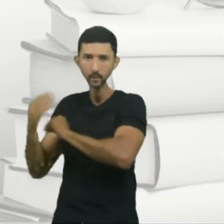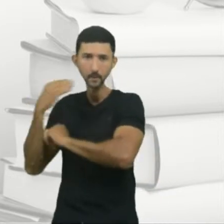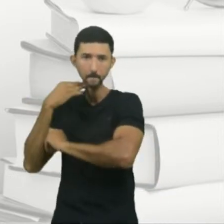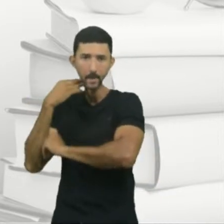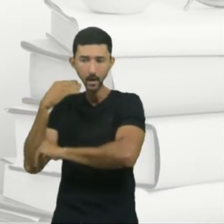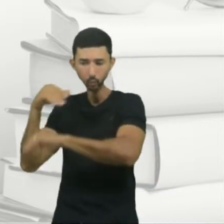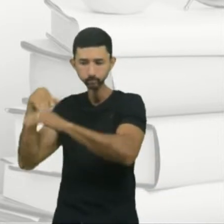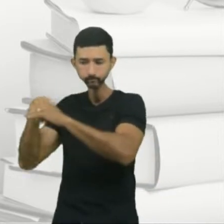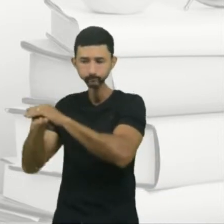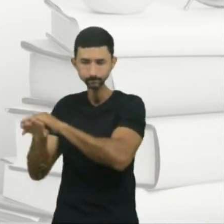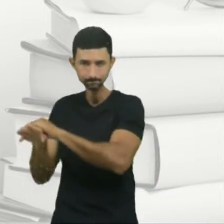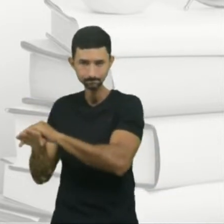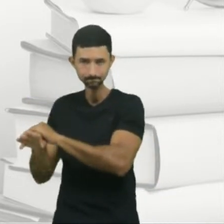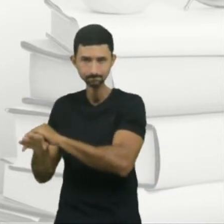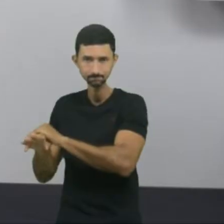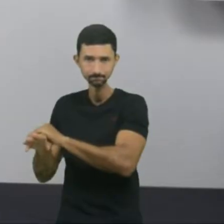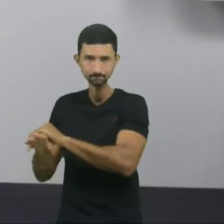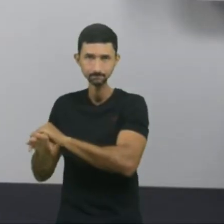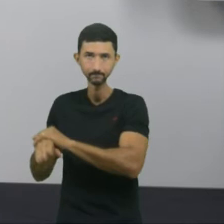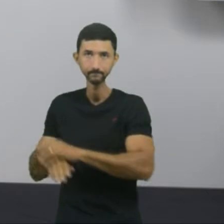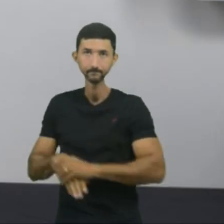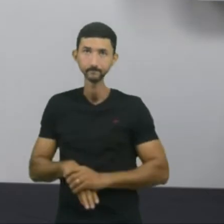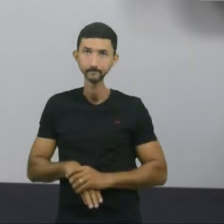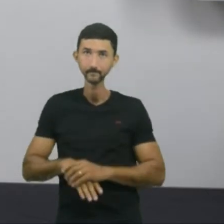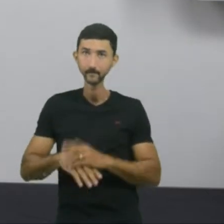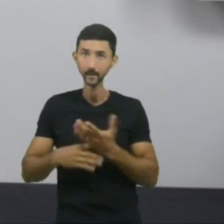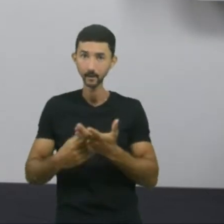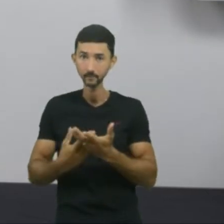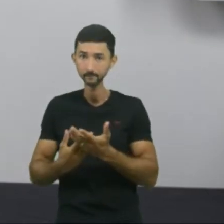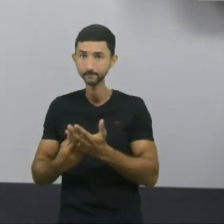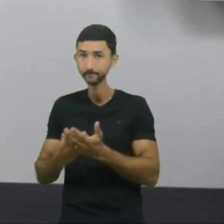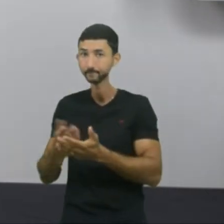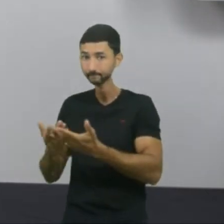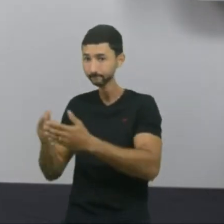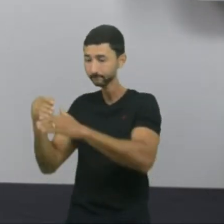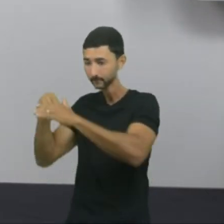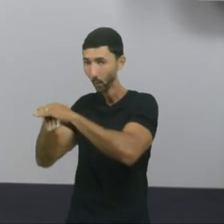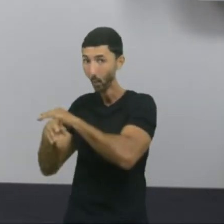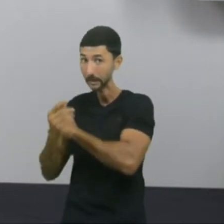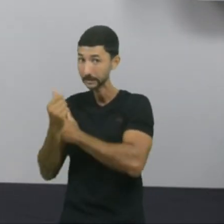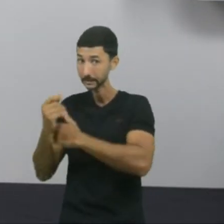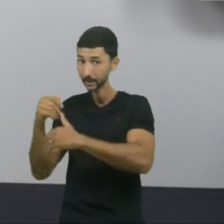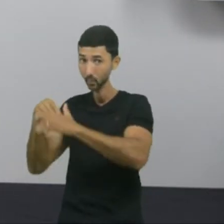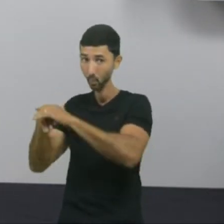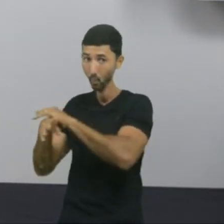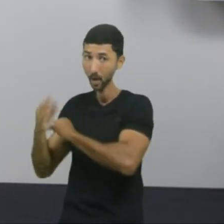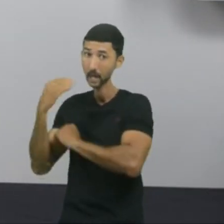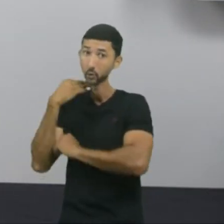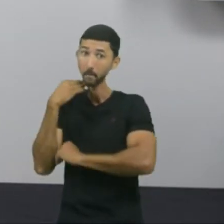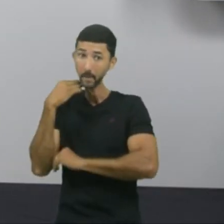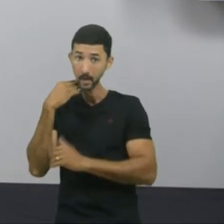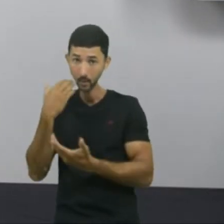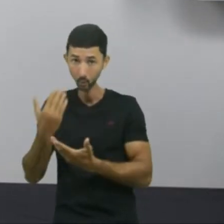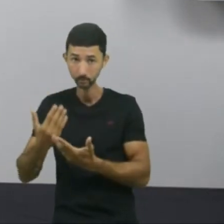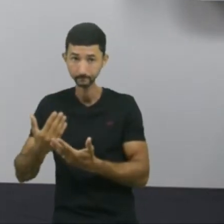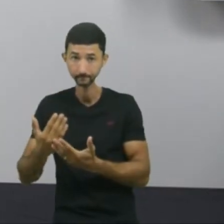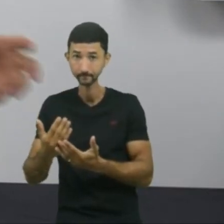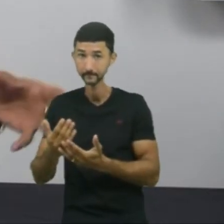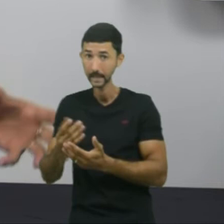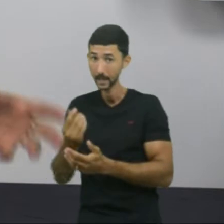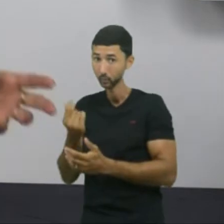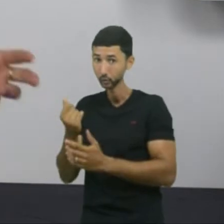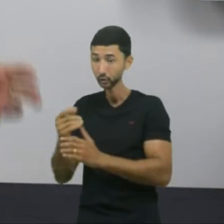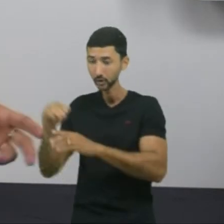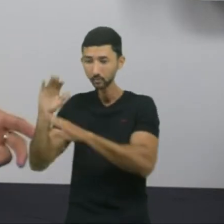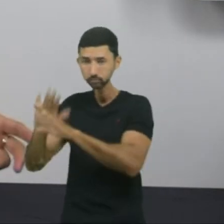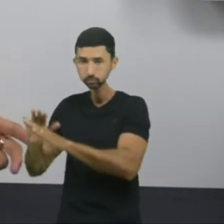conta poupança, quando você deposita o seu dinheiro na conta poupança, esse valor